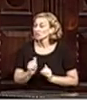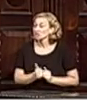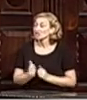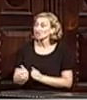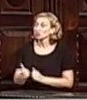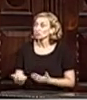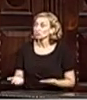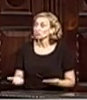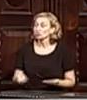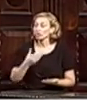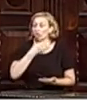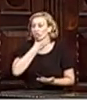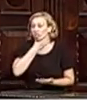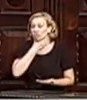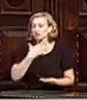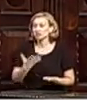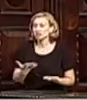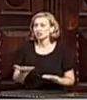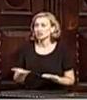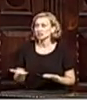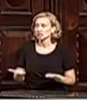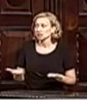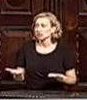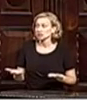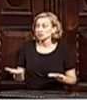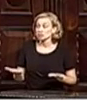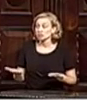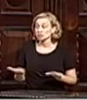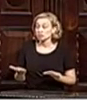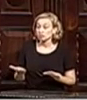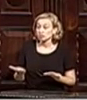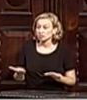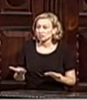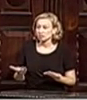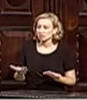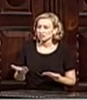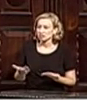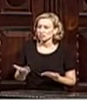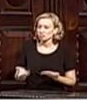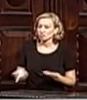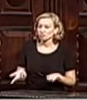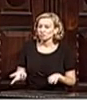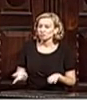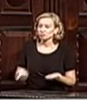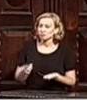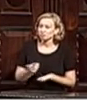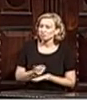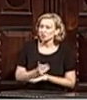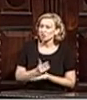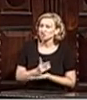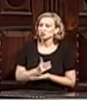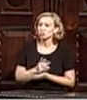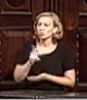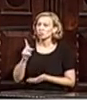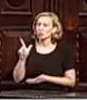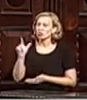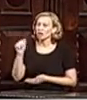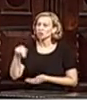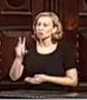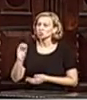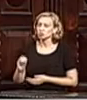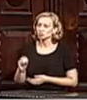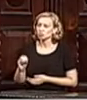profunda crise econômica que, apesar do duro plano de ajuste fiscal assinado com a União